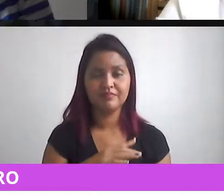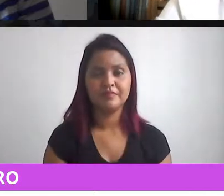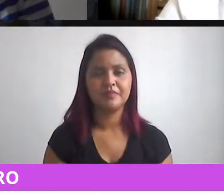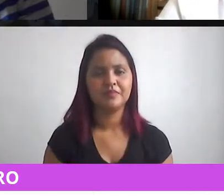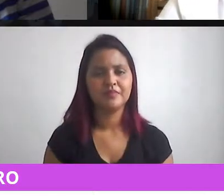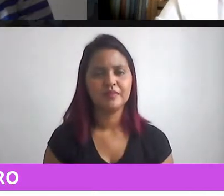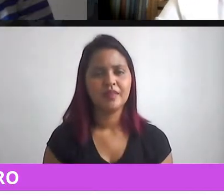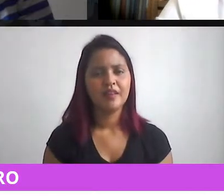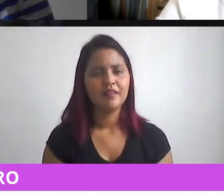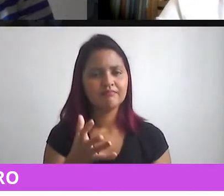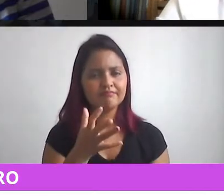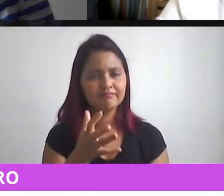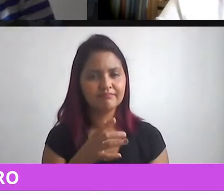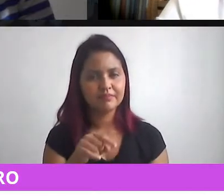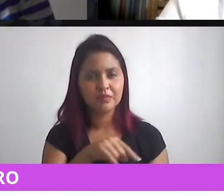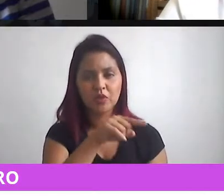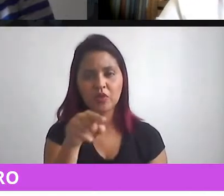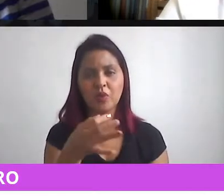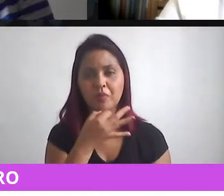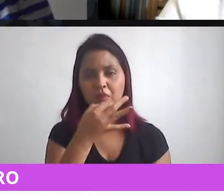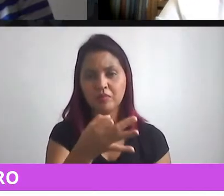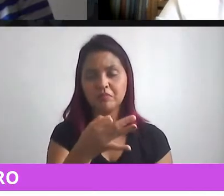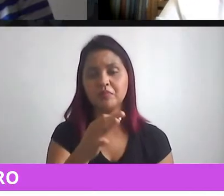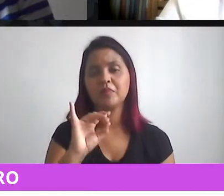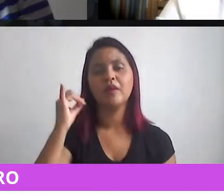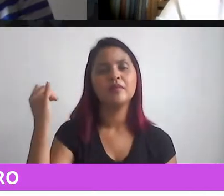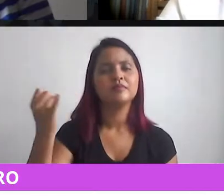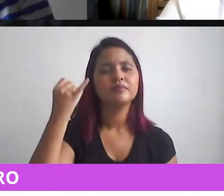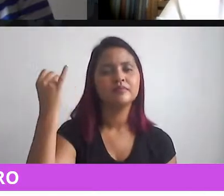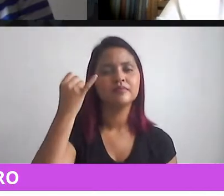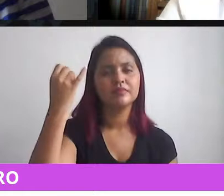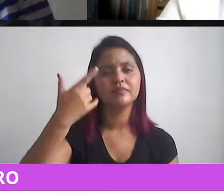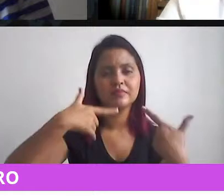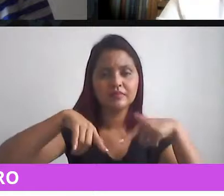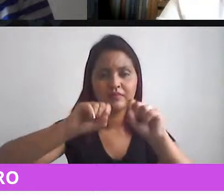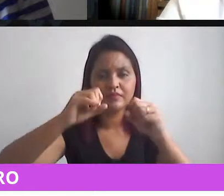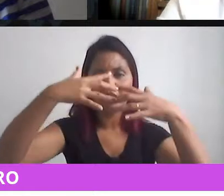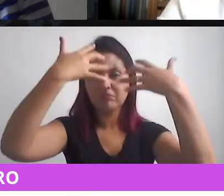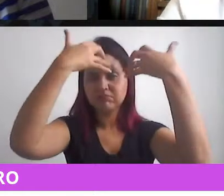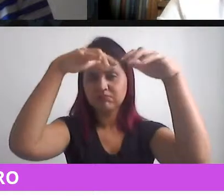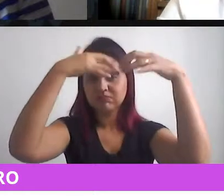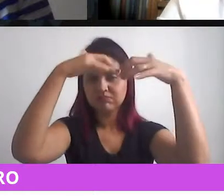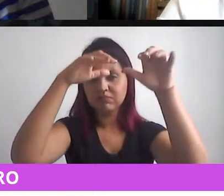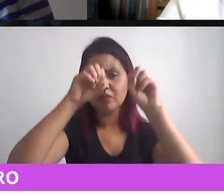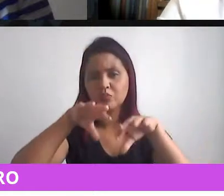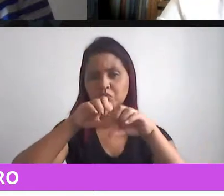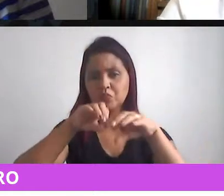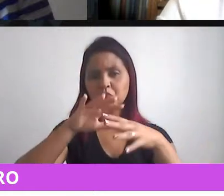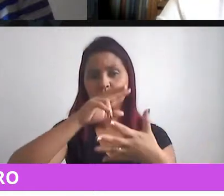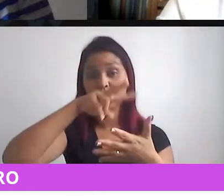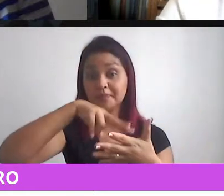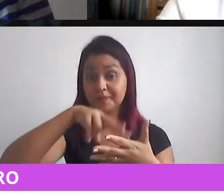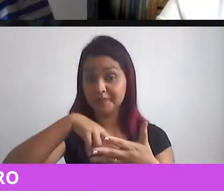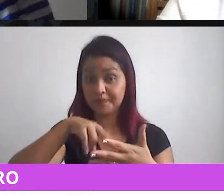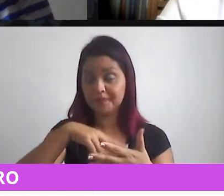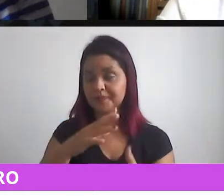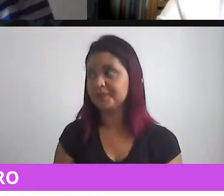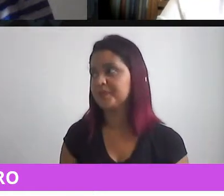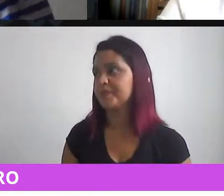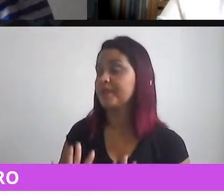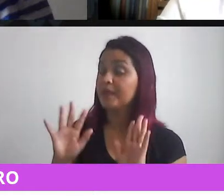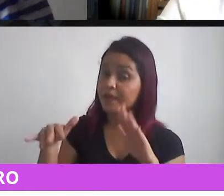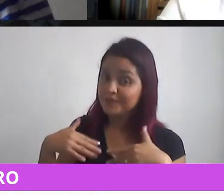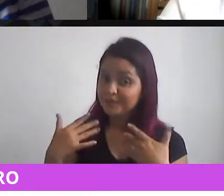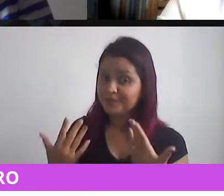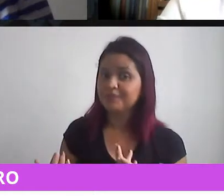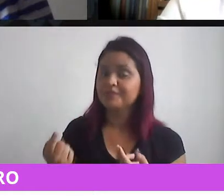Gostaria de sua concepção sobre a importância da linguística cognitivista no ensino da leitura. Então,